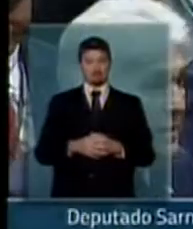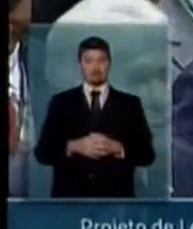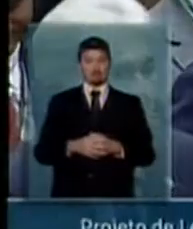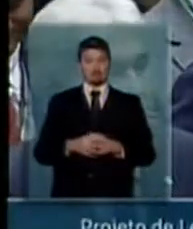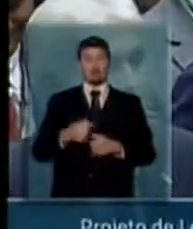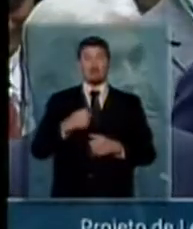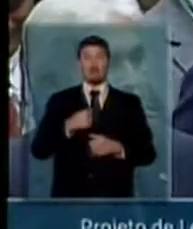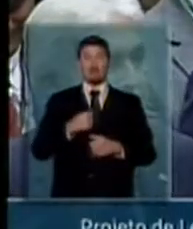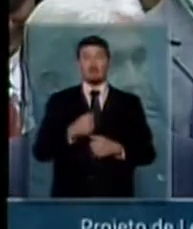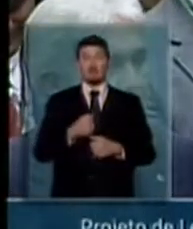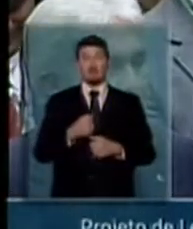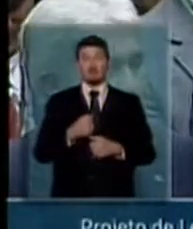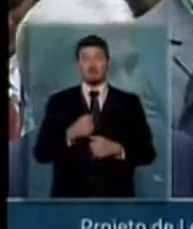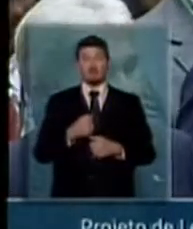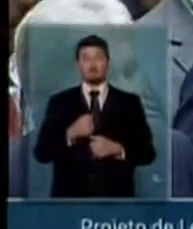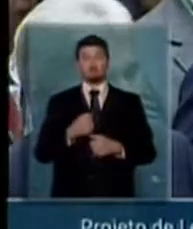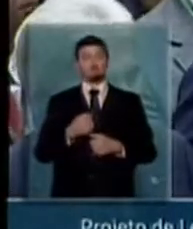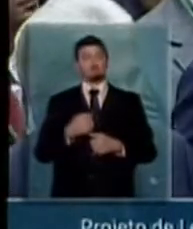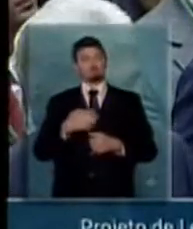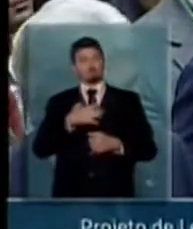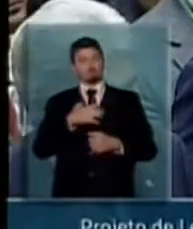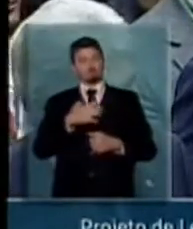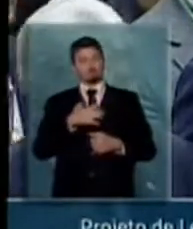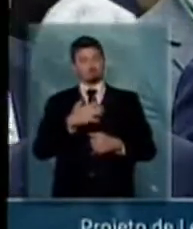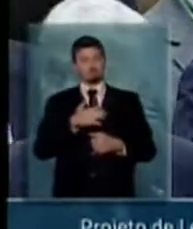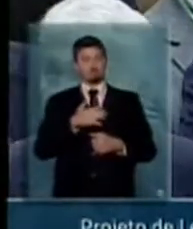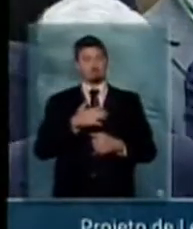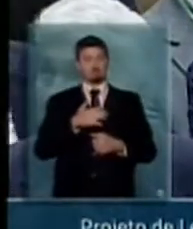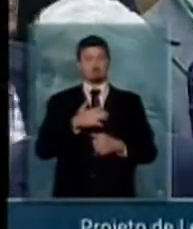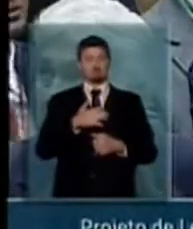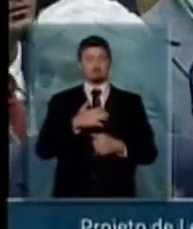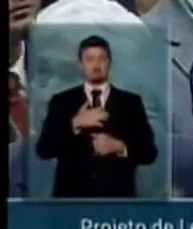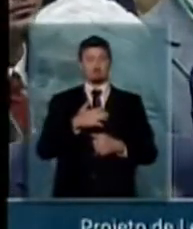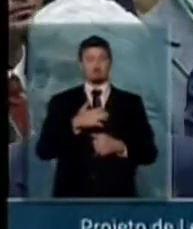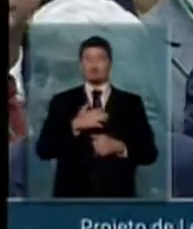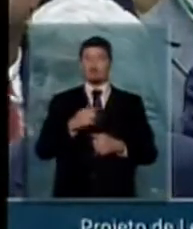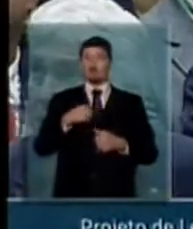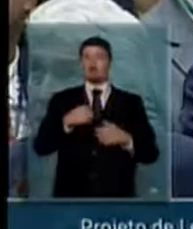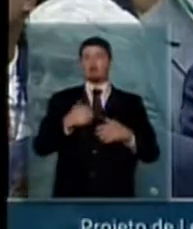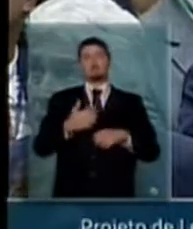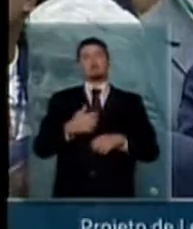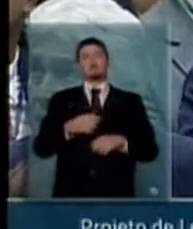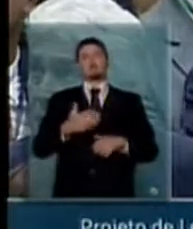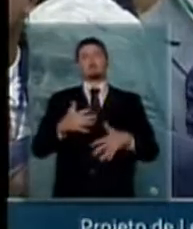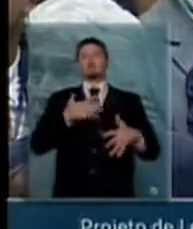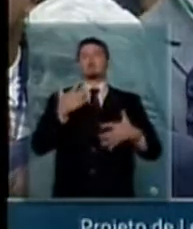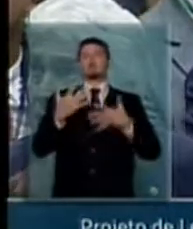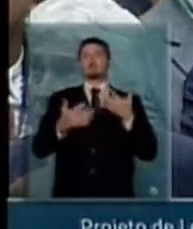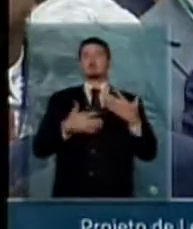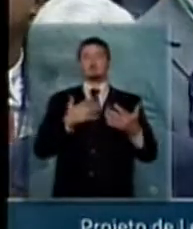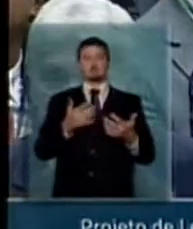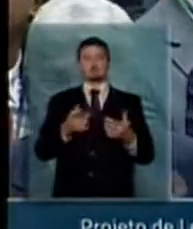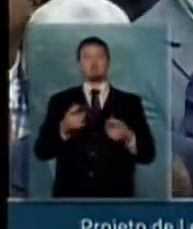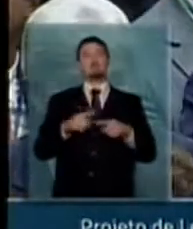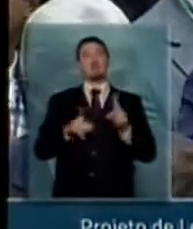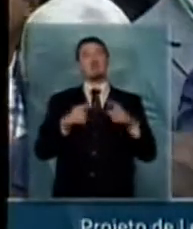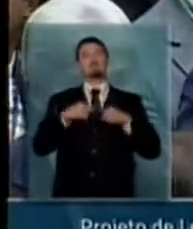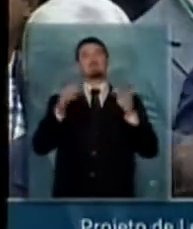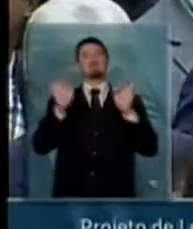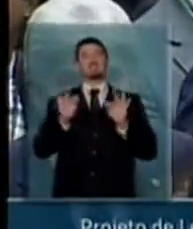Eu fiquei, ao mesmo tempo que eu estava perplexo, eu fiquei